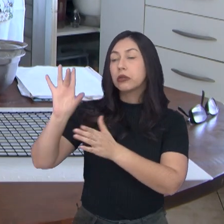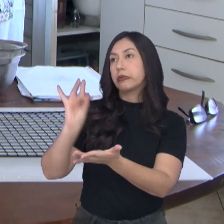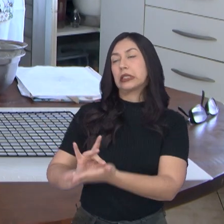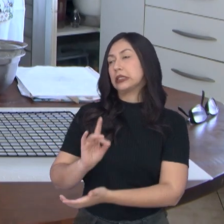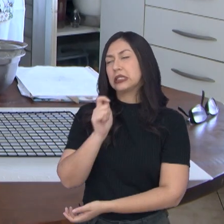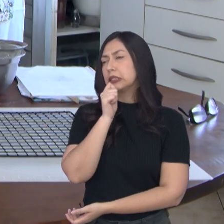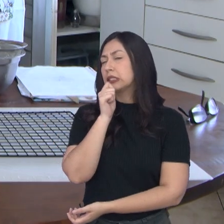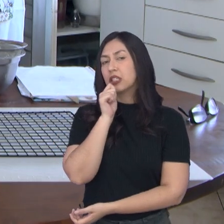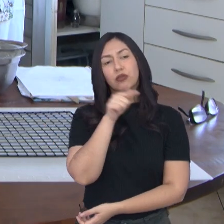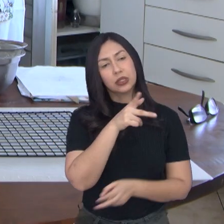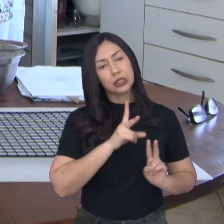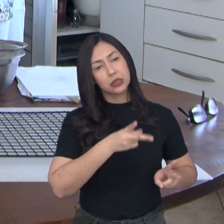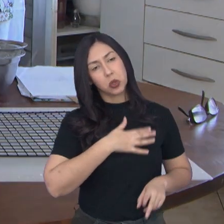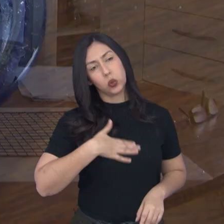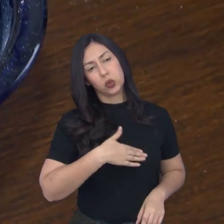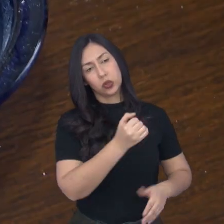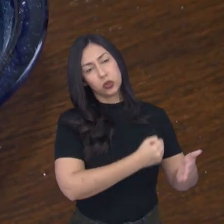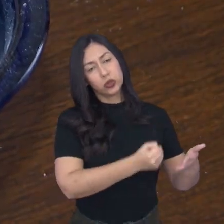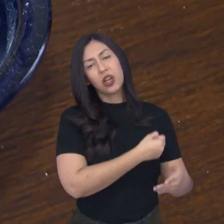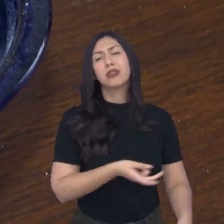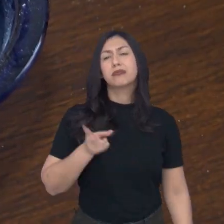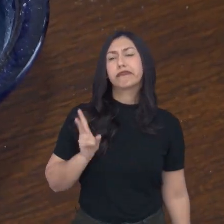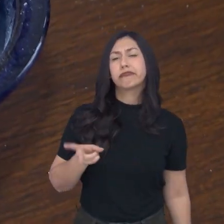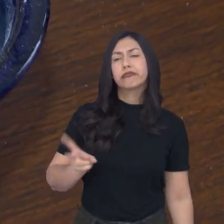Você sempre gostou de cozinhar, né? Sempre gostei de cozinhar.